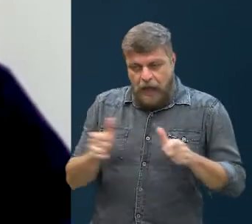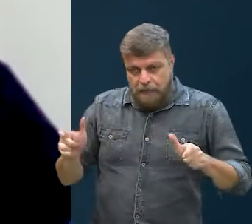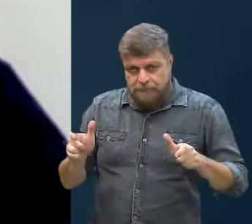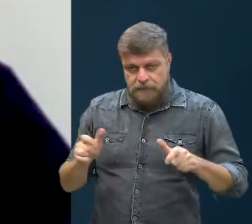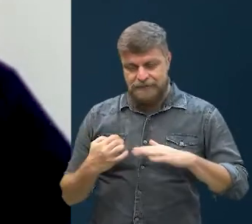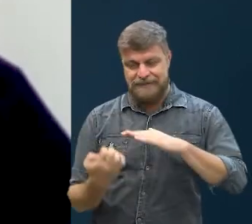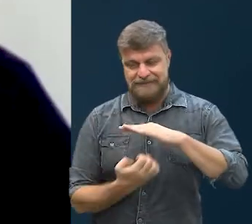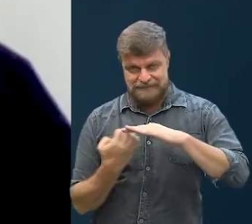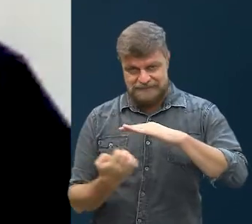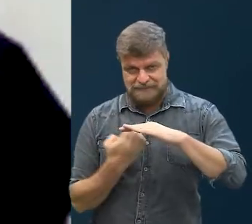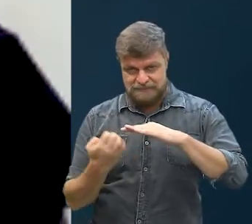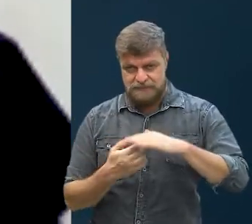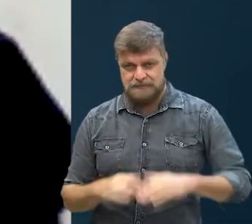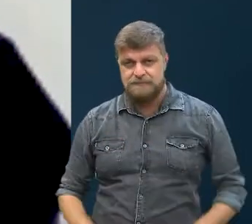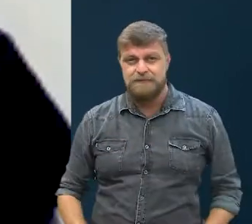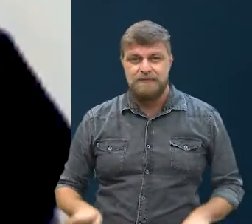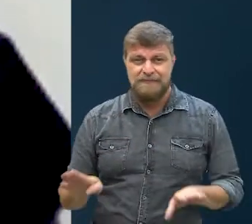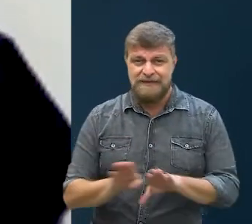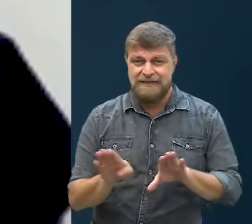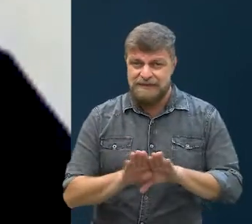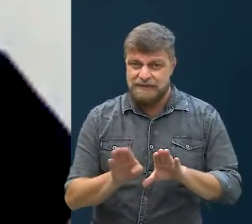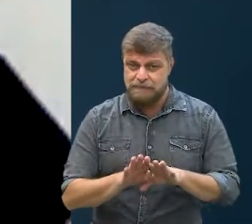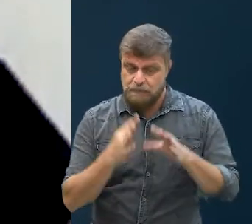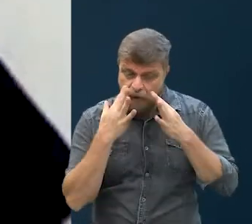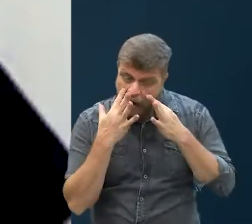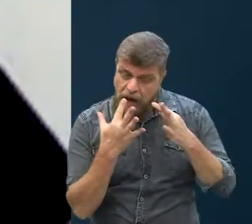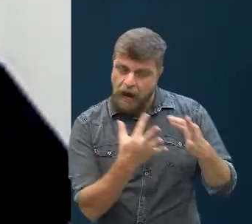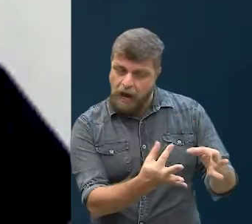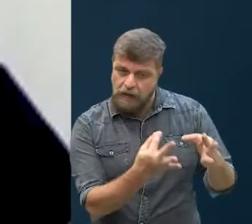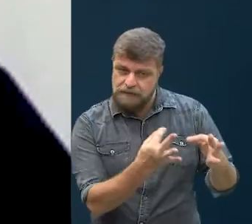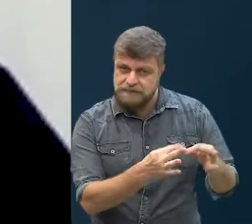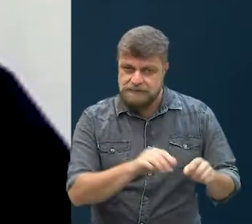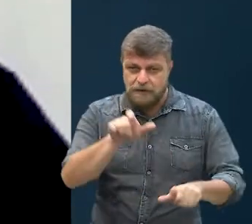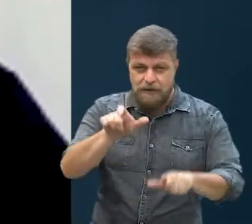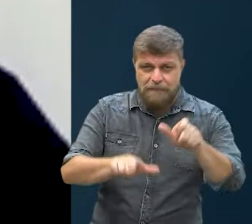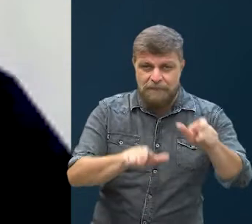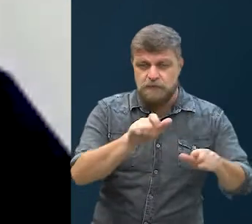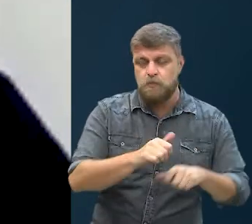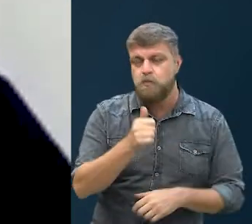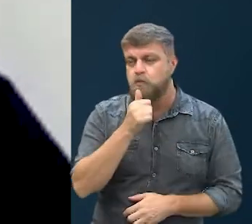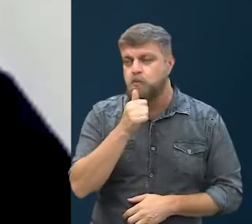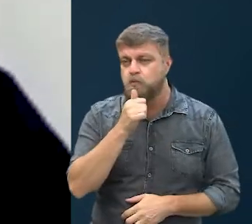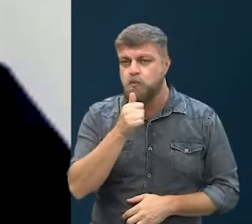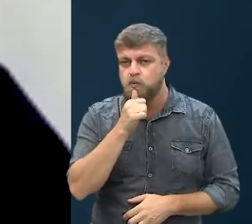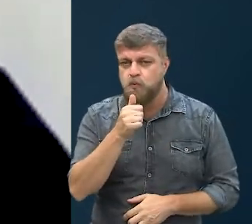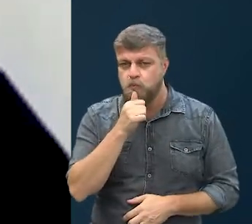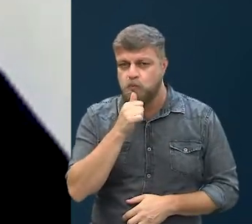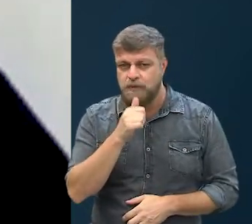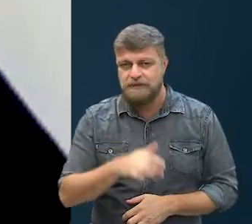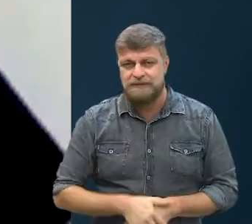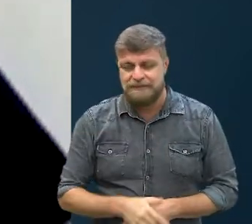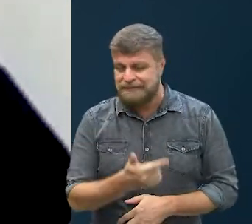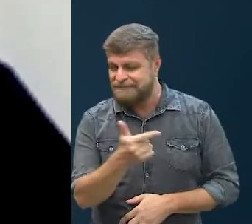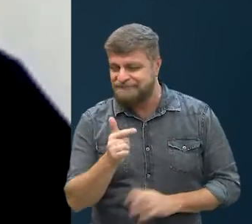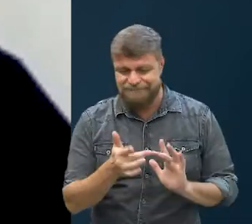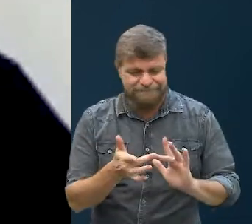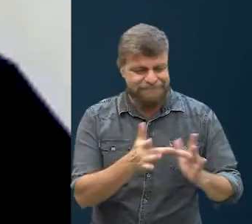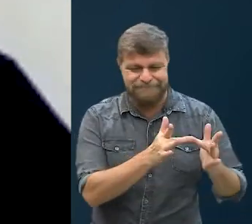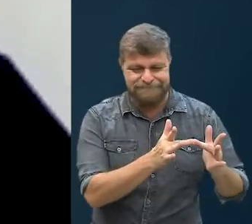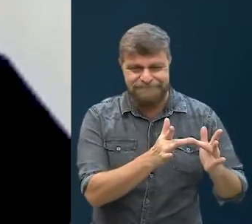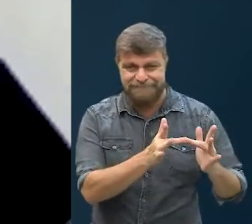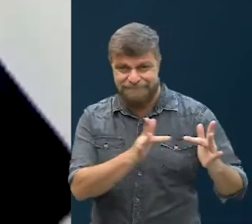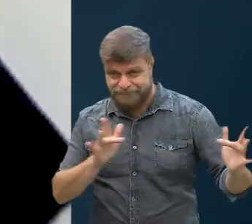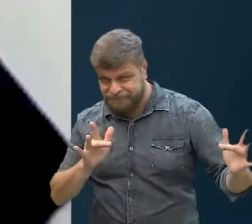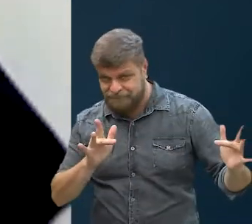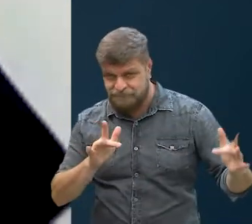dos negócios e até como um ponto de atenção para aqueles que ainda não estão muito